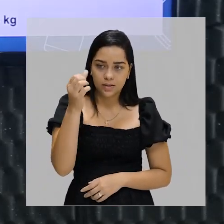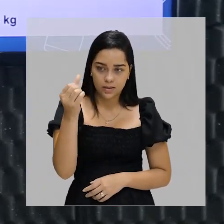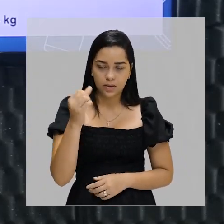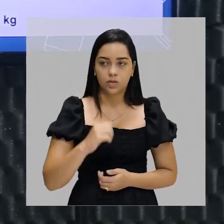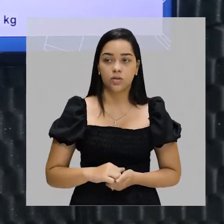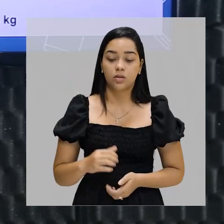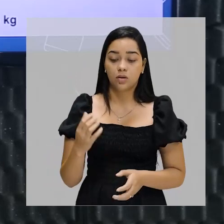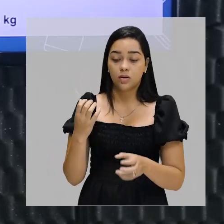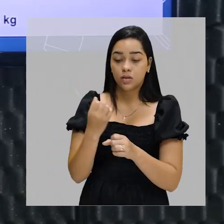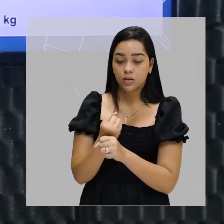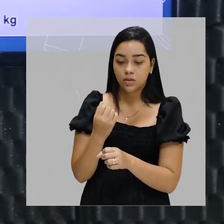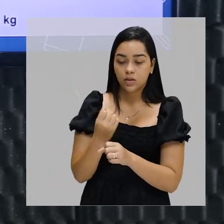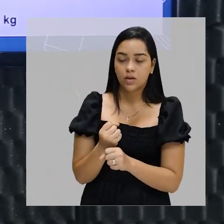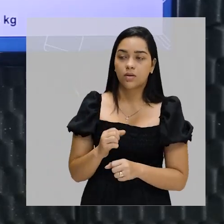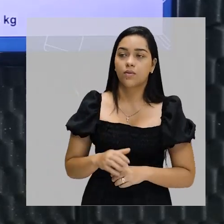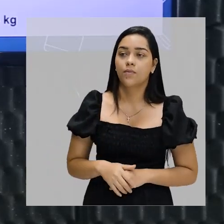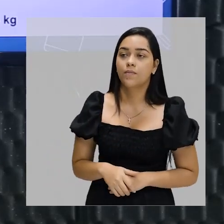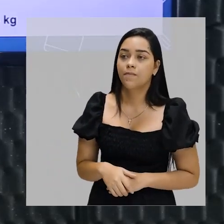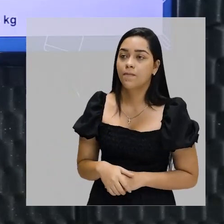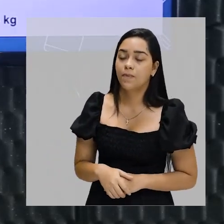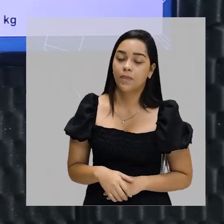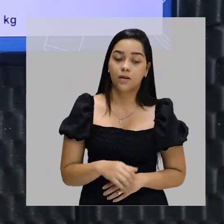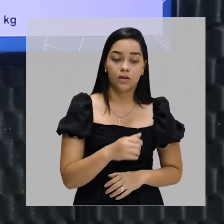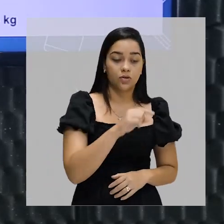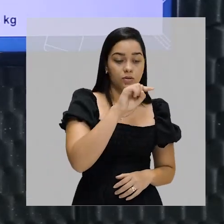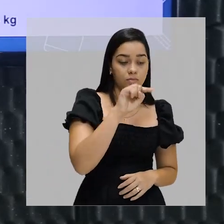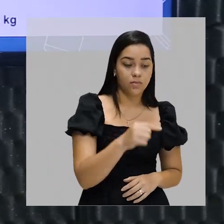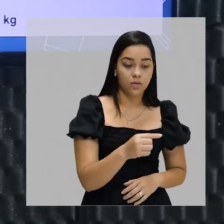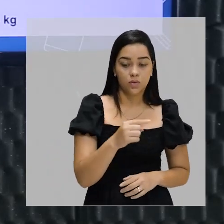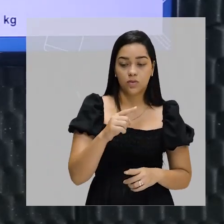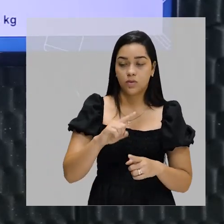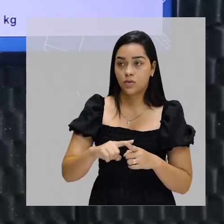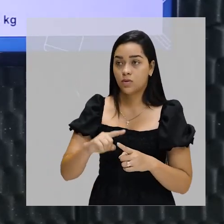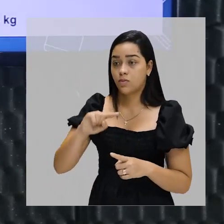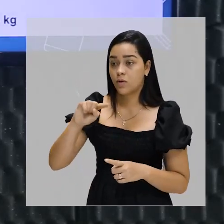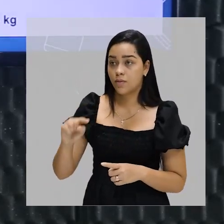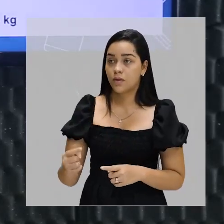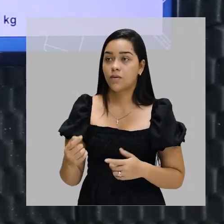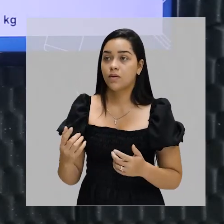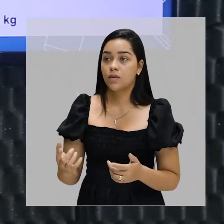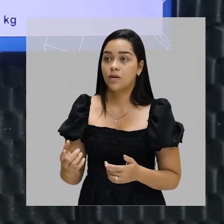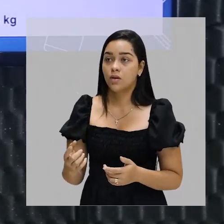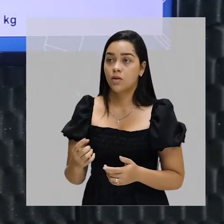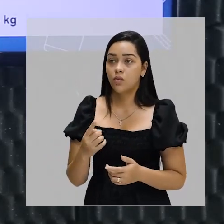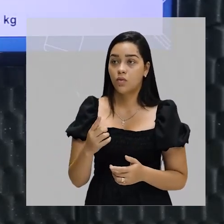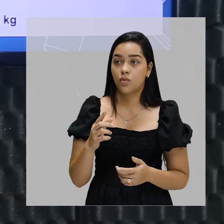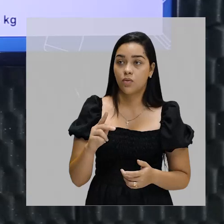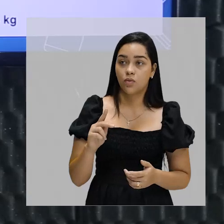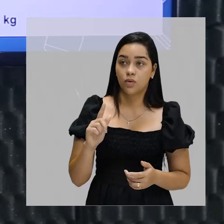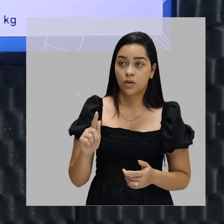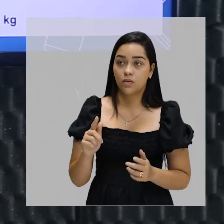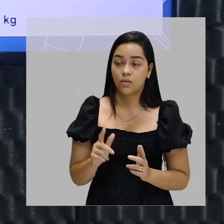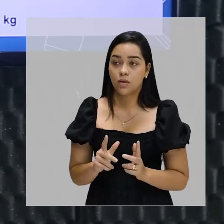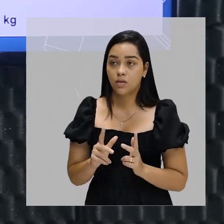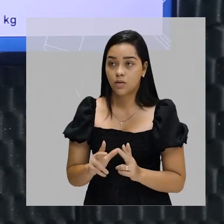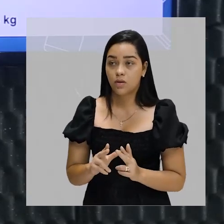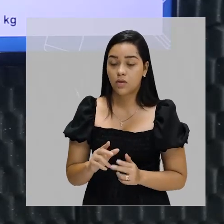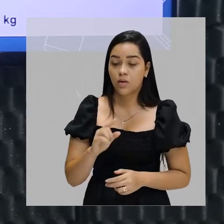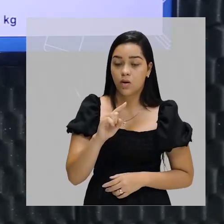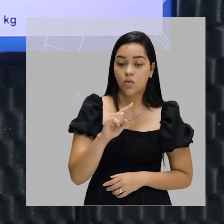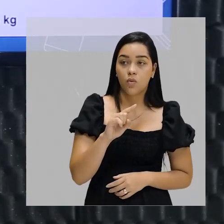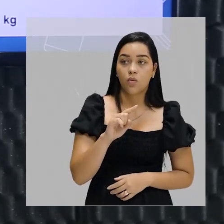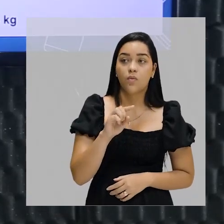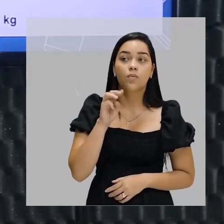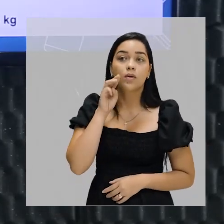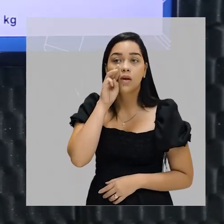Ó, é o resultado da multiplicação de 1000 por 1000. Então, 1 quilo equivale a 1